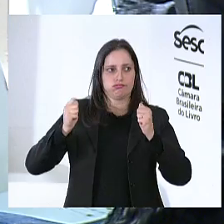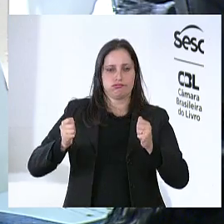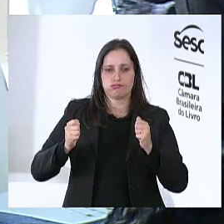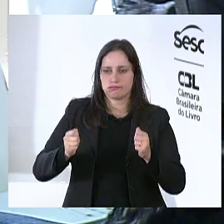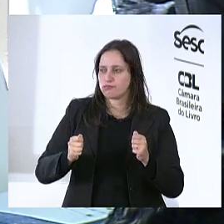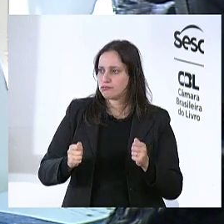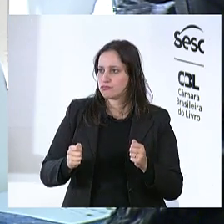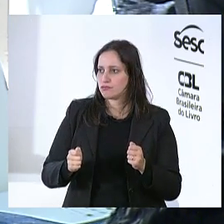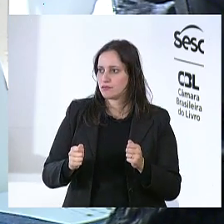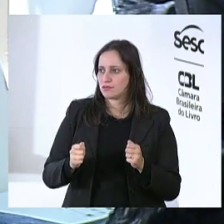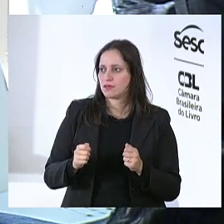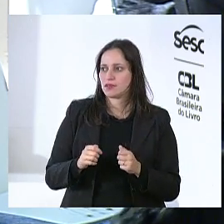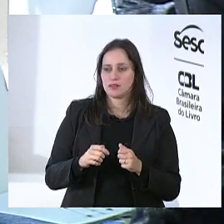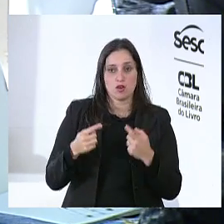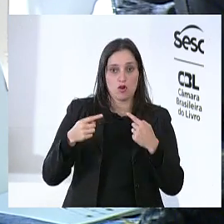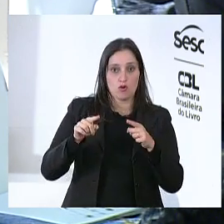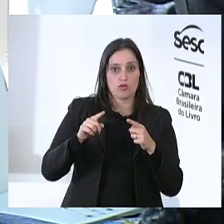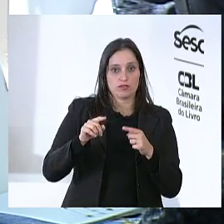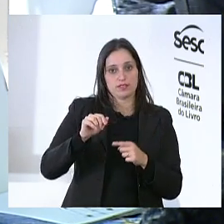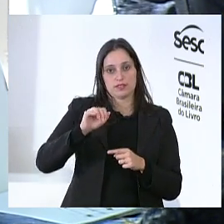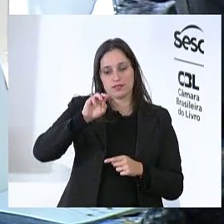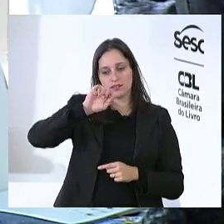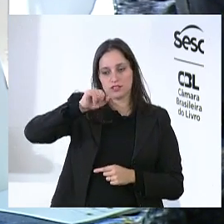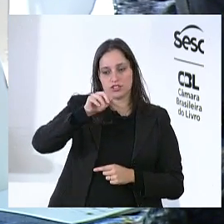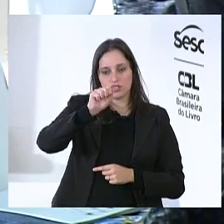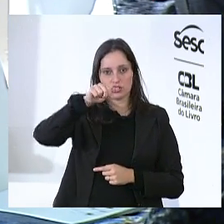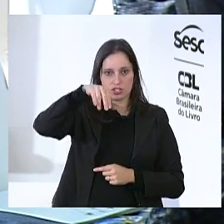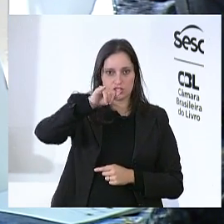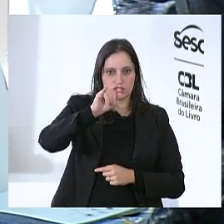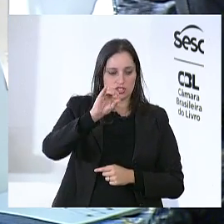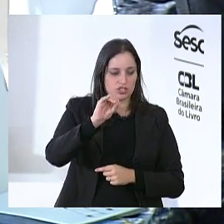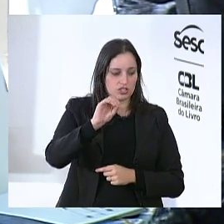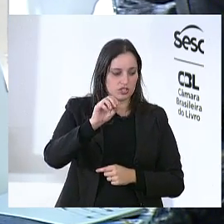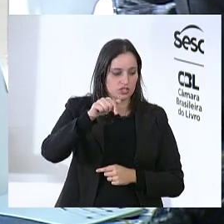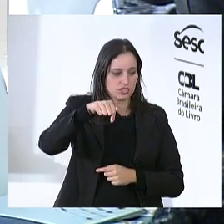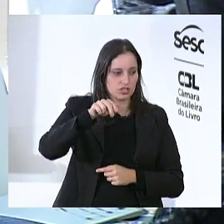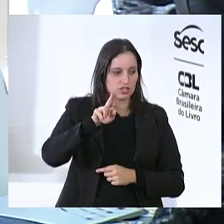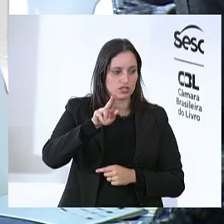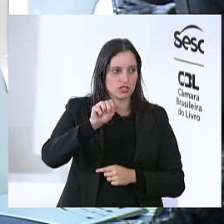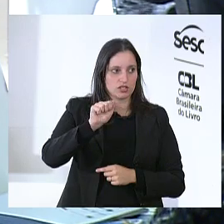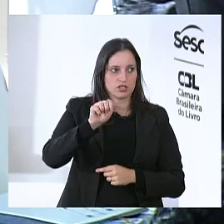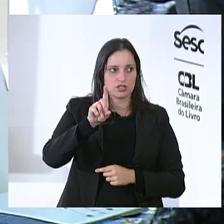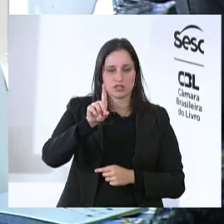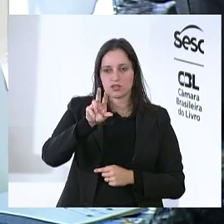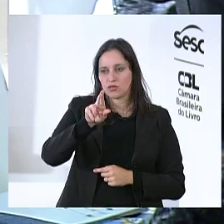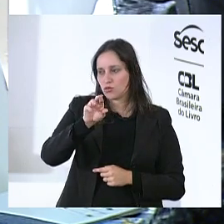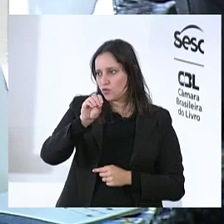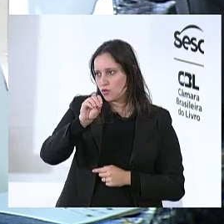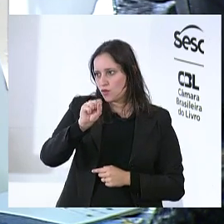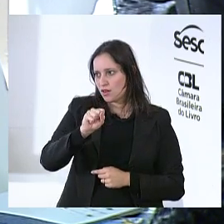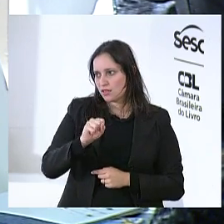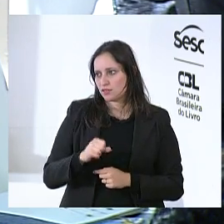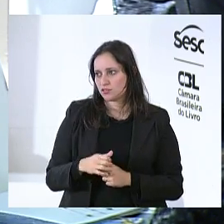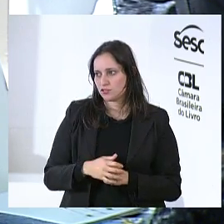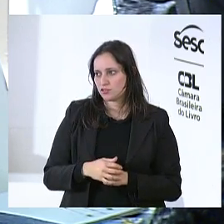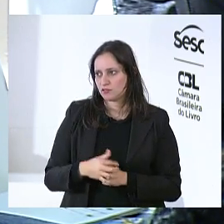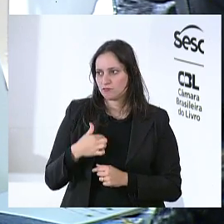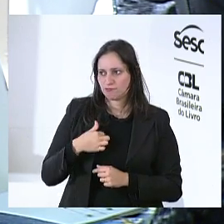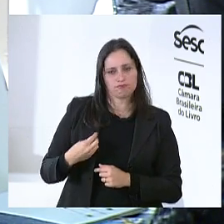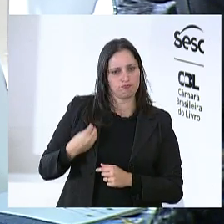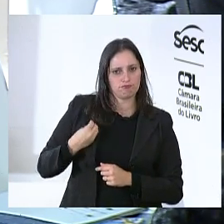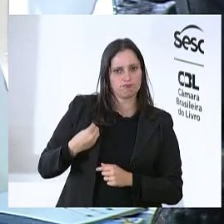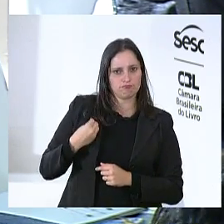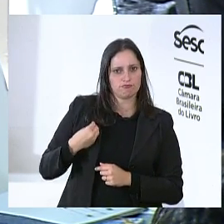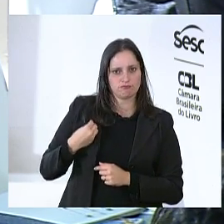ao comício de Jânio Quadros. Em cima disso, eu vivi exatamente toda a ditadura, meio século de